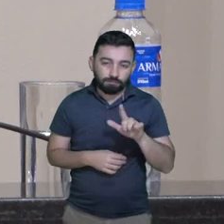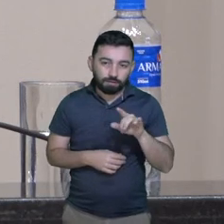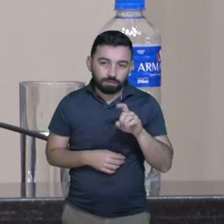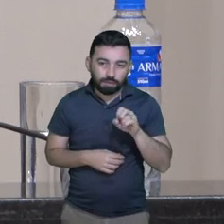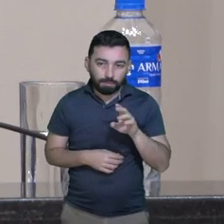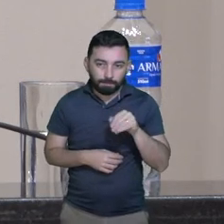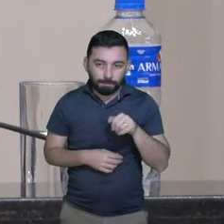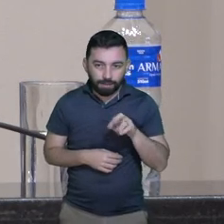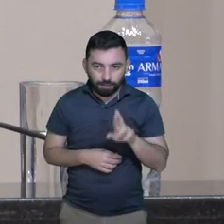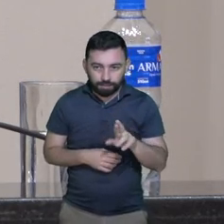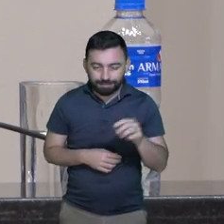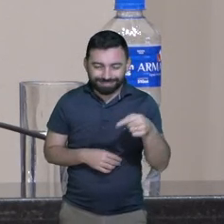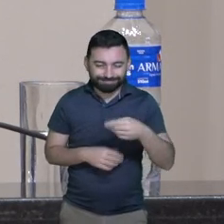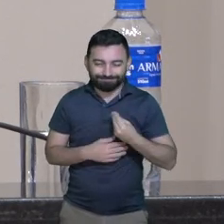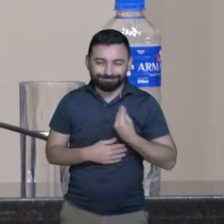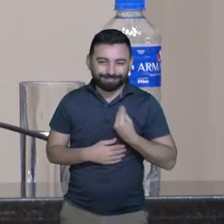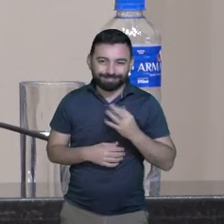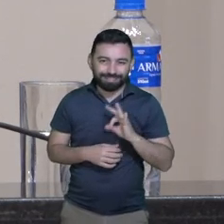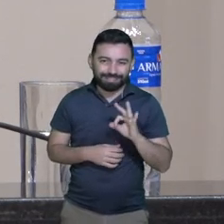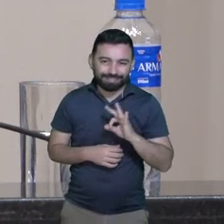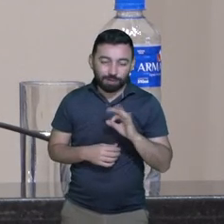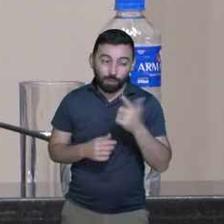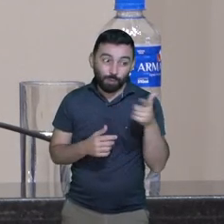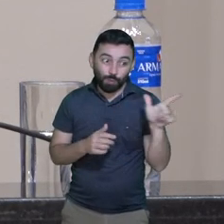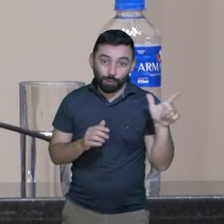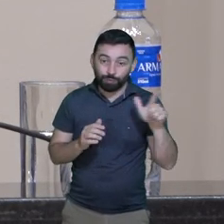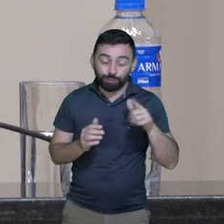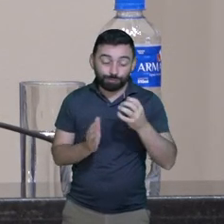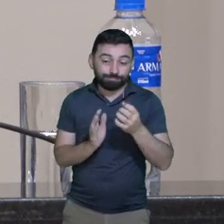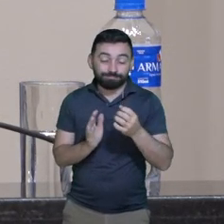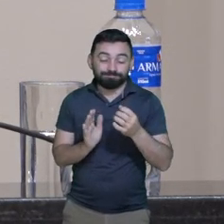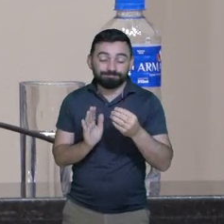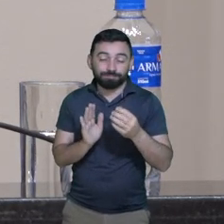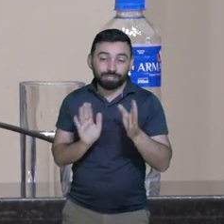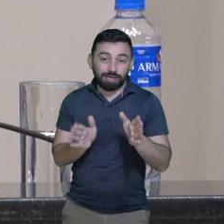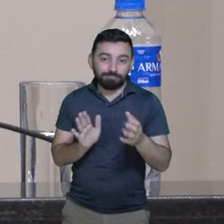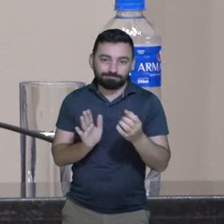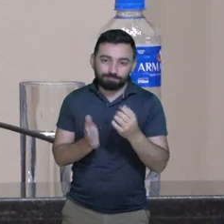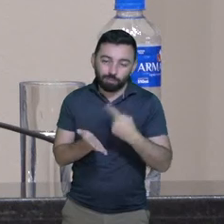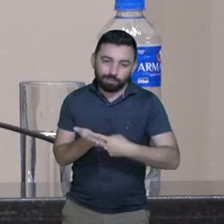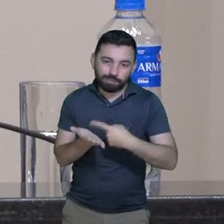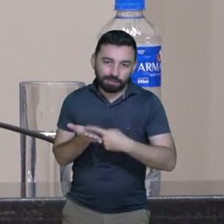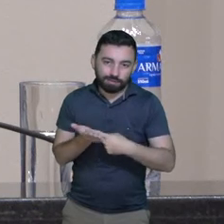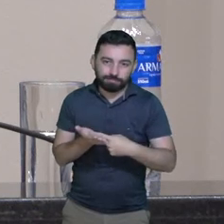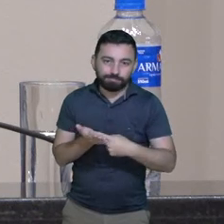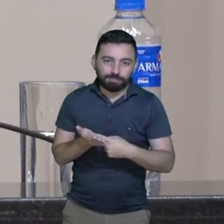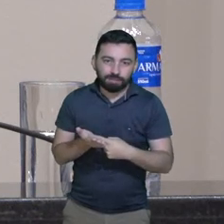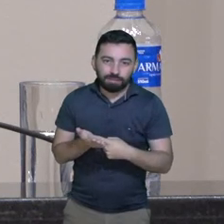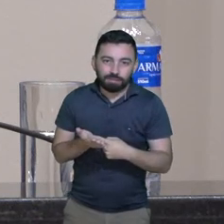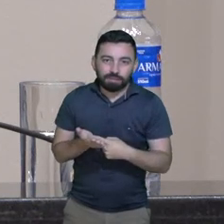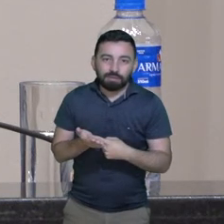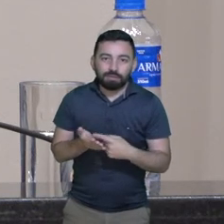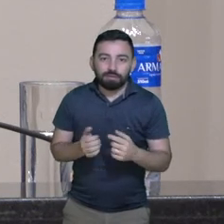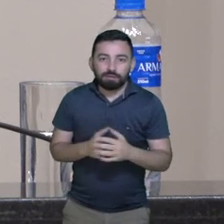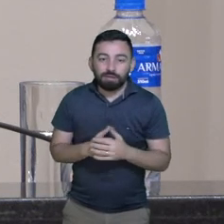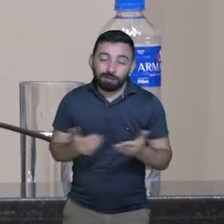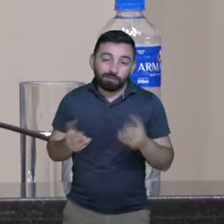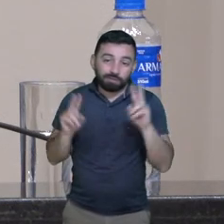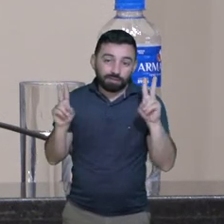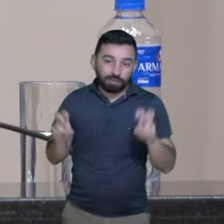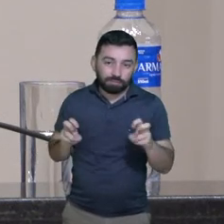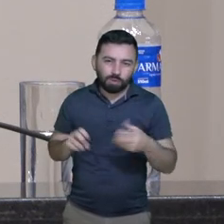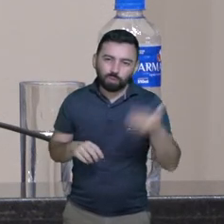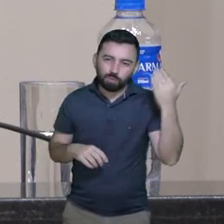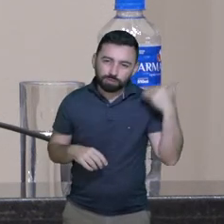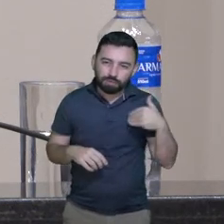eh devido a outras agendas né e Justamente esse é um tema eh da última mesa